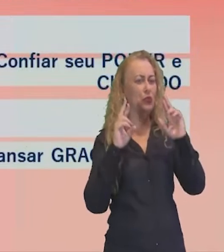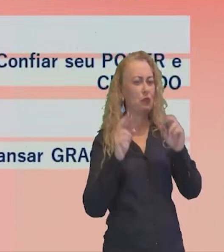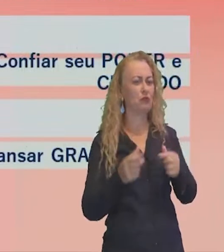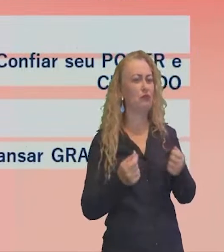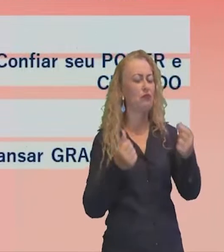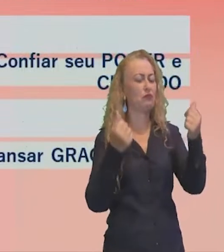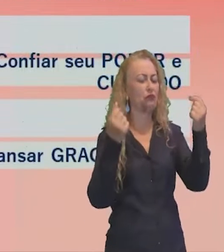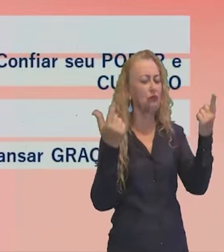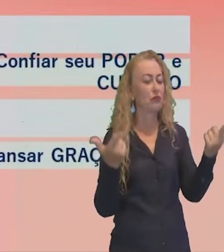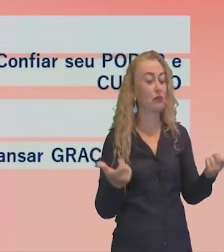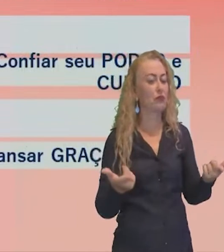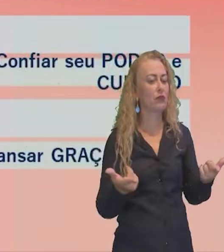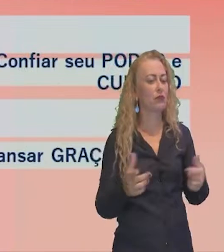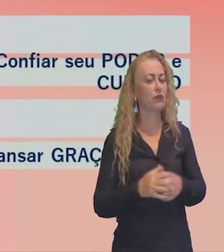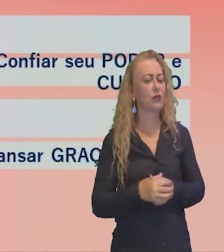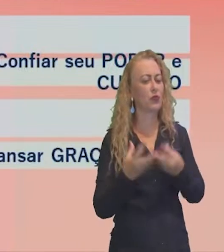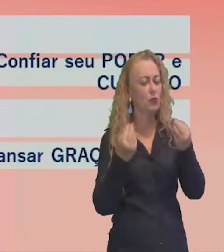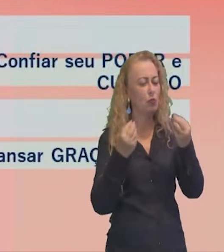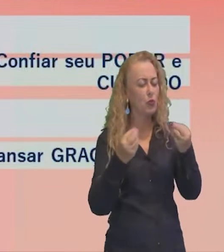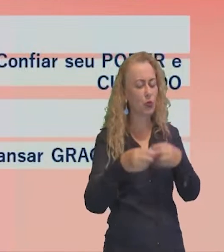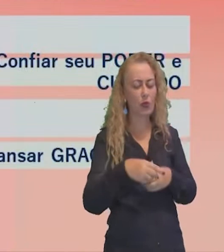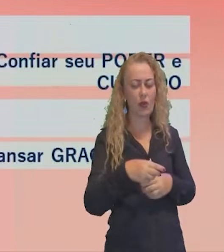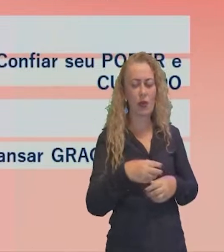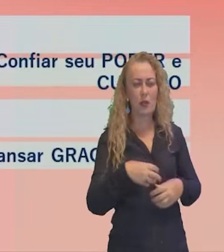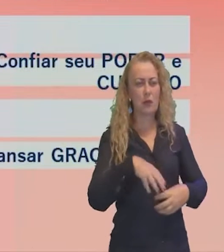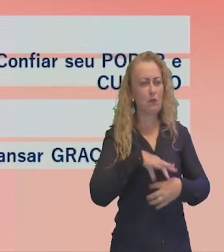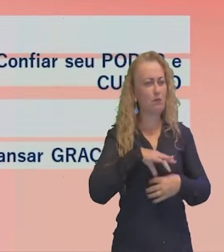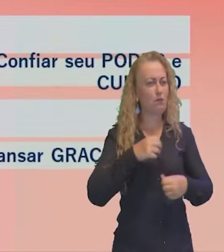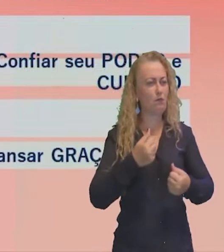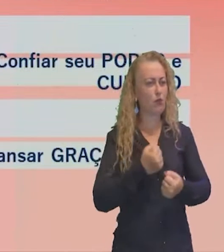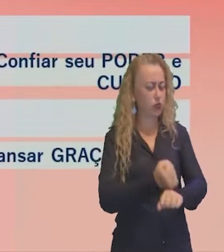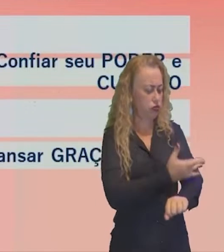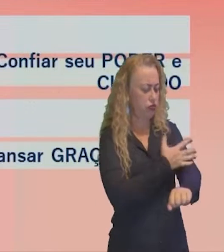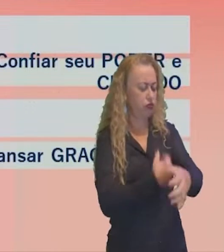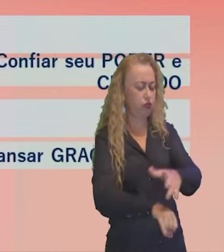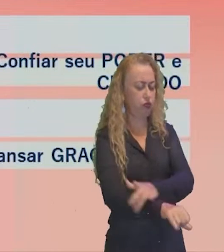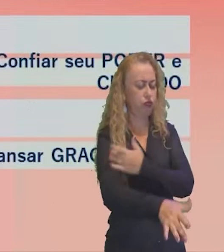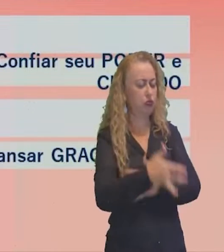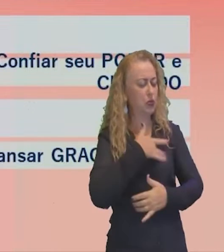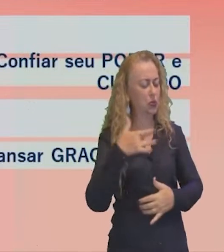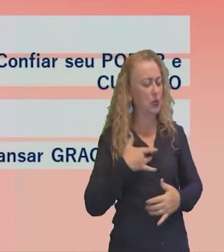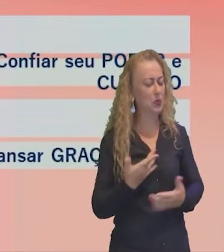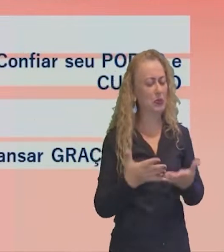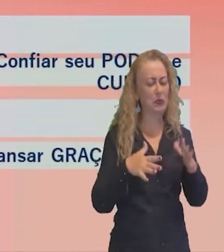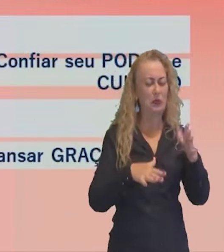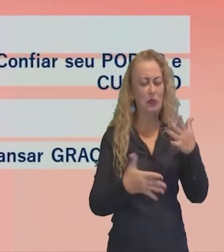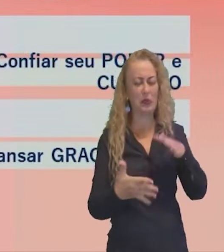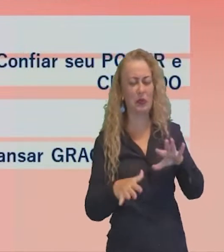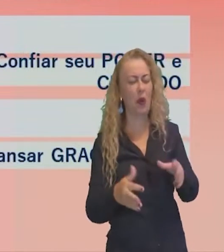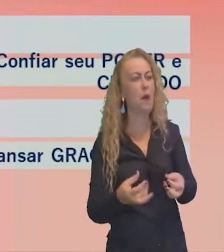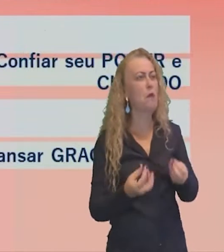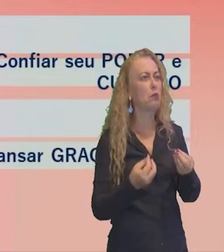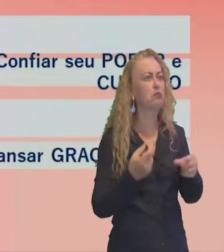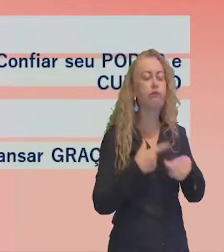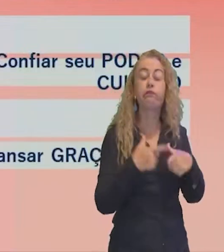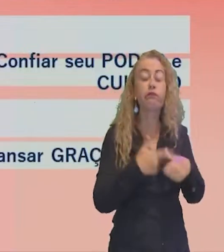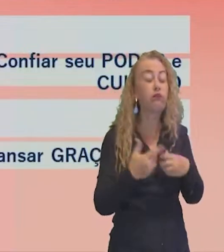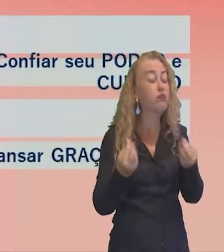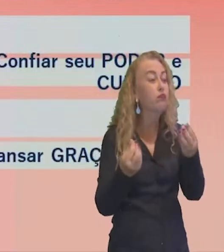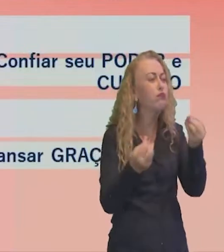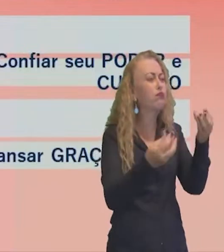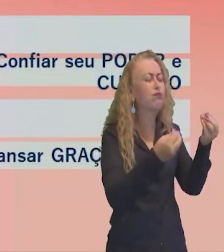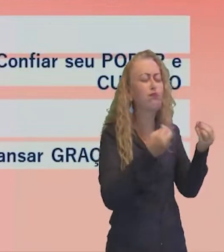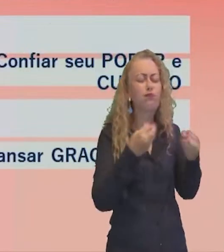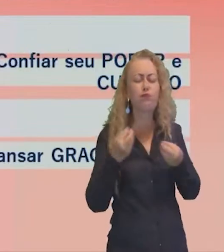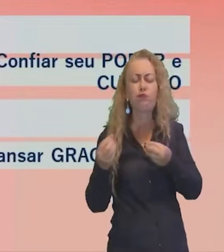financeiros, instabilidade às vezes emocional, instabilidade de saúde, problemas os mais variados que